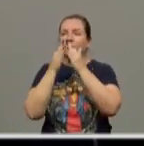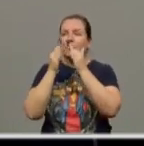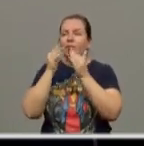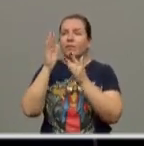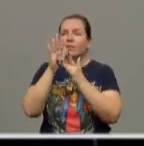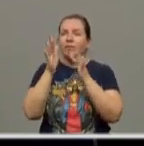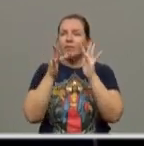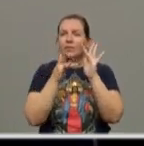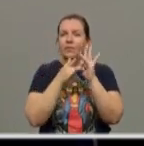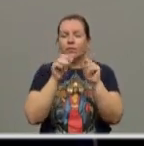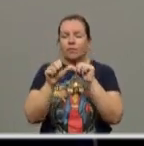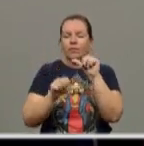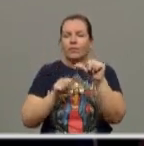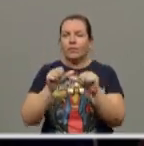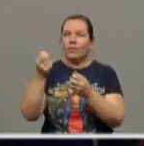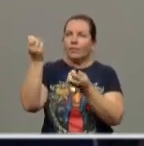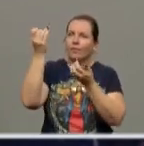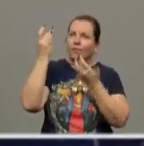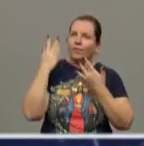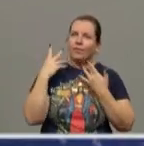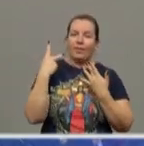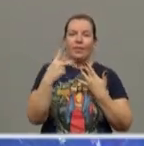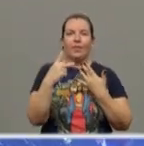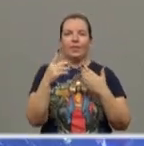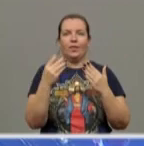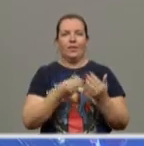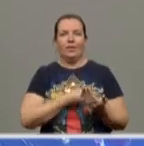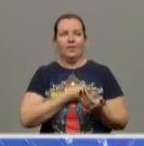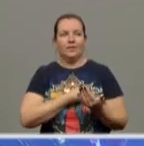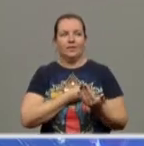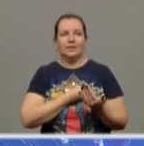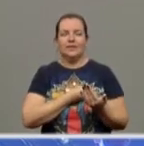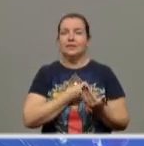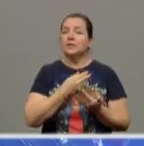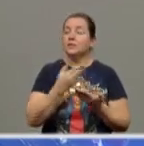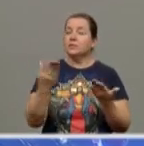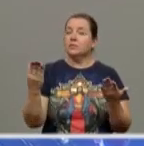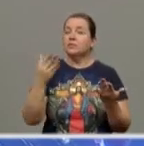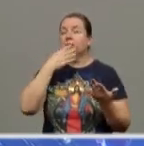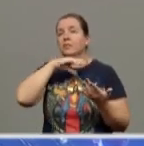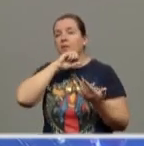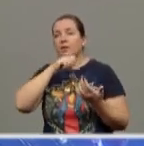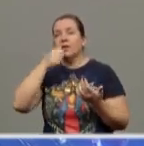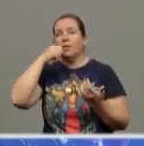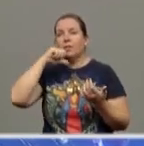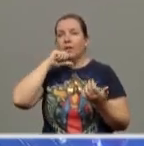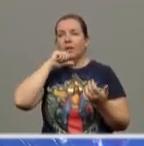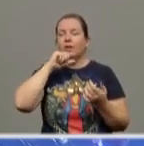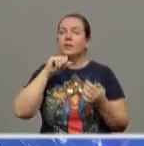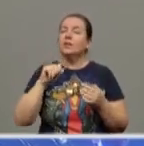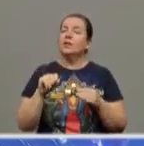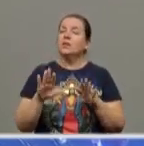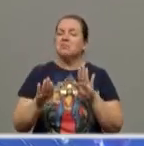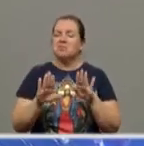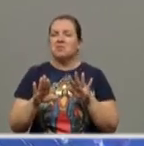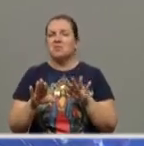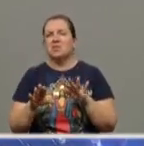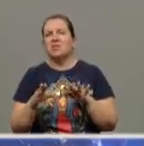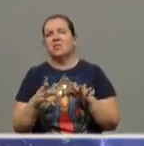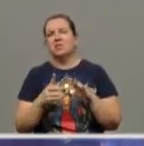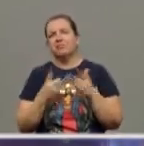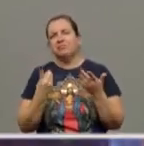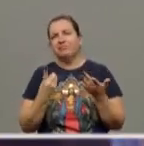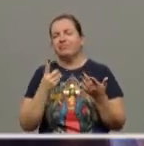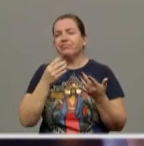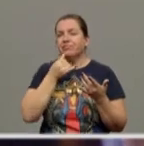se revertam em graça na sua vida. Você pai, você mãe, de repente você decepcionou com seu filho,